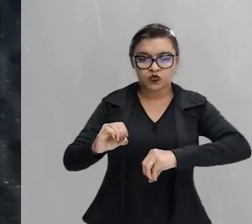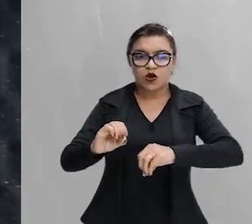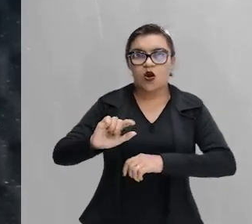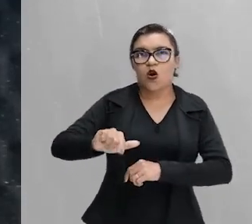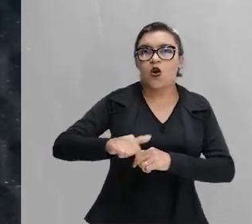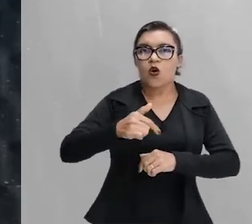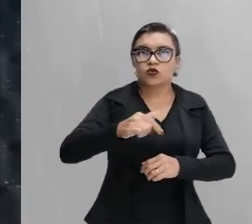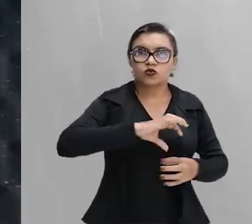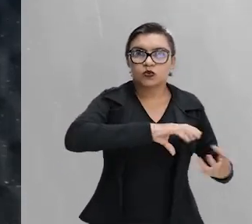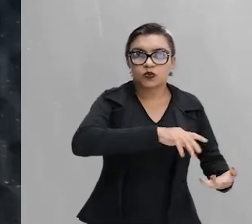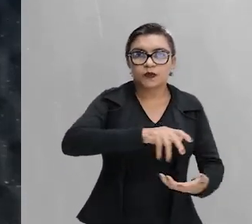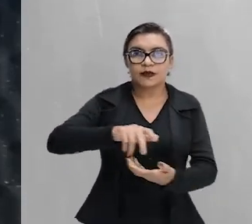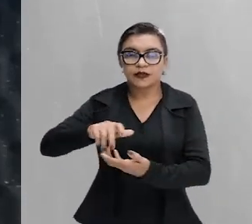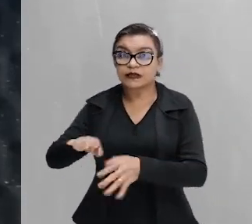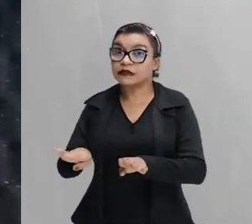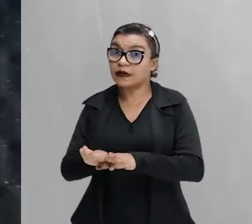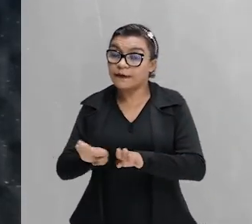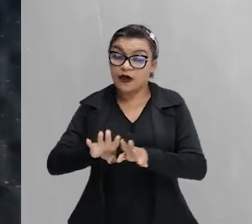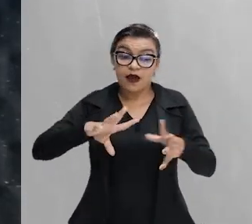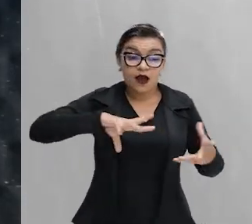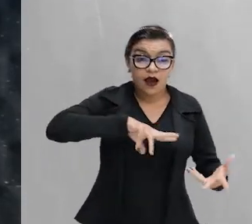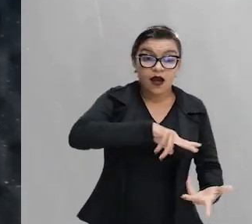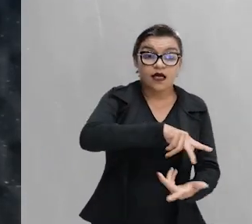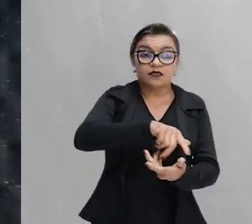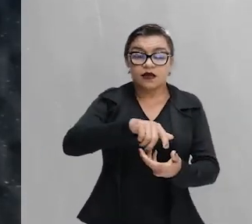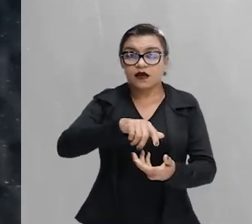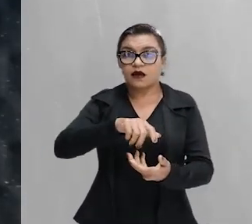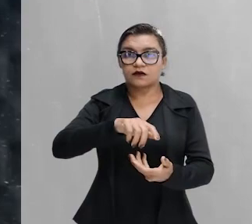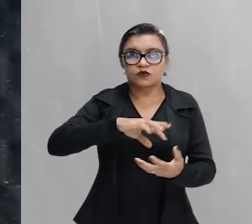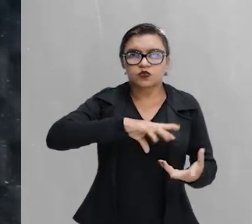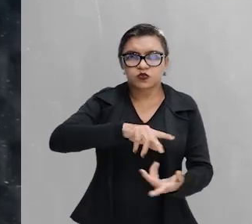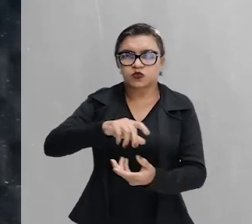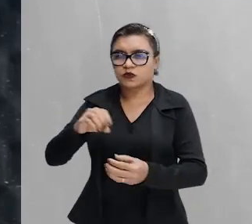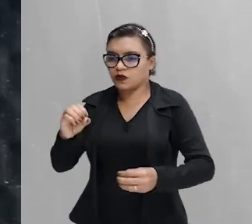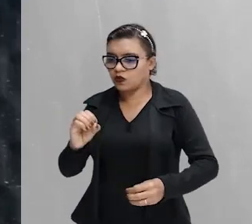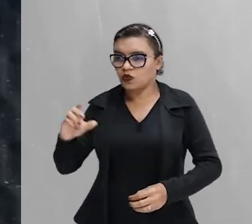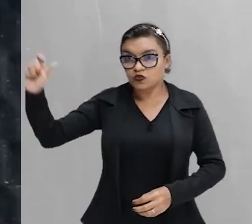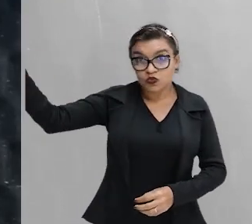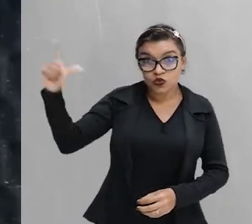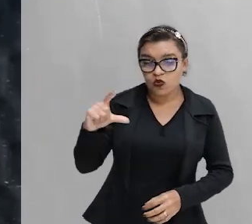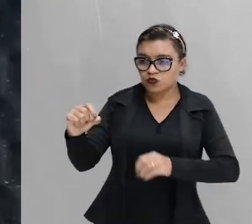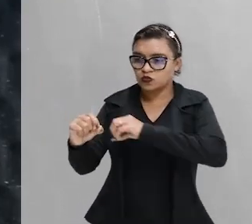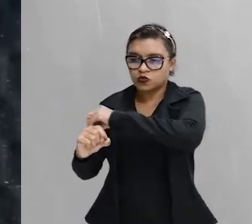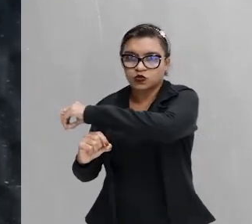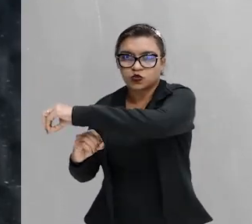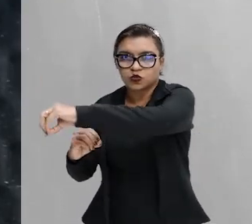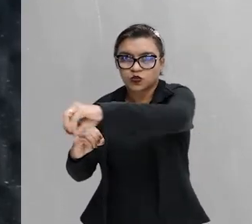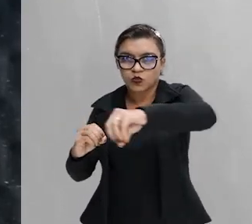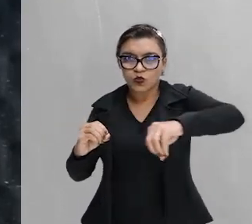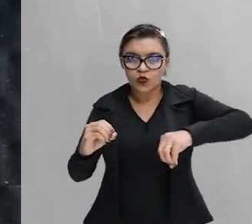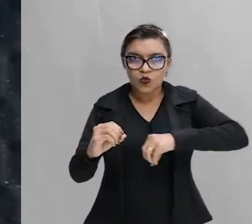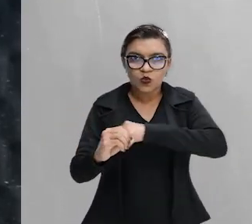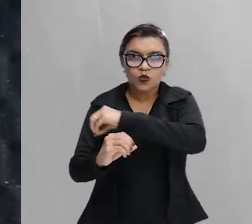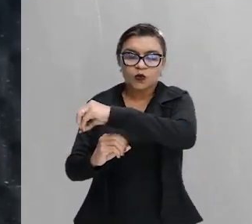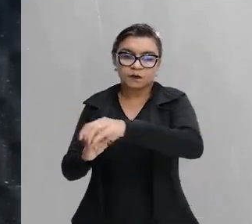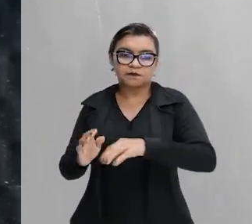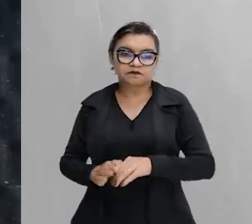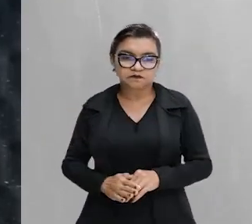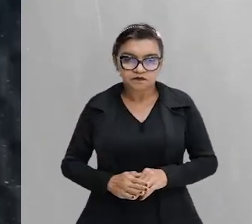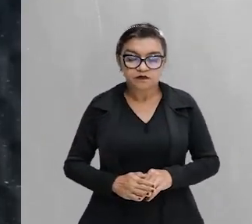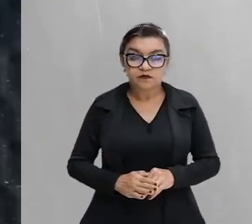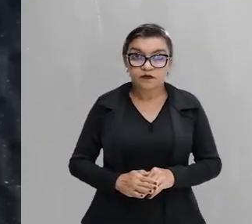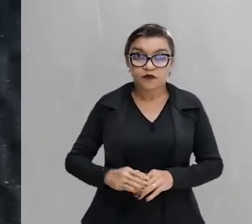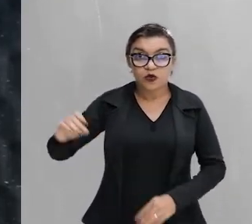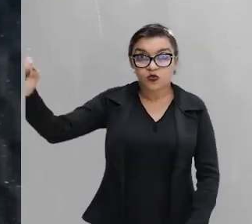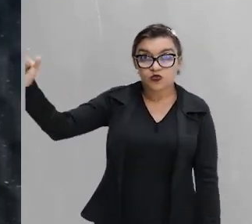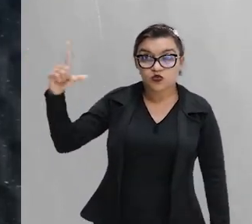a Terra, girando ali em torno deste Sol. Ok? A teoria heliocêntrica ela trabalha o Sol como o